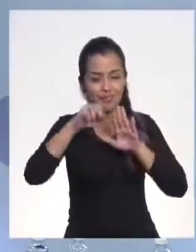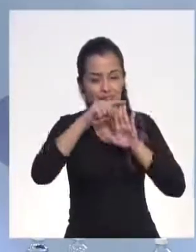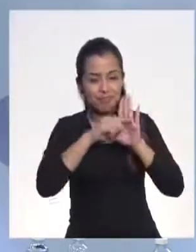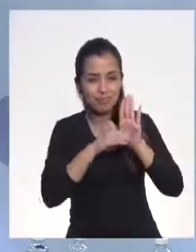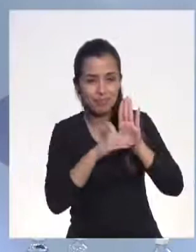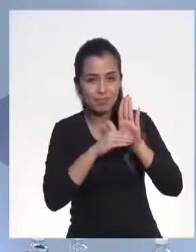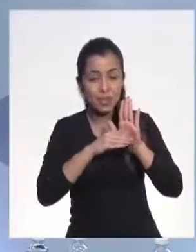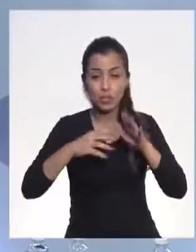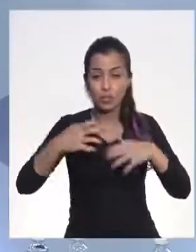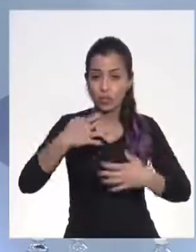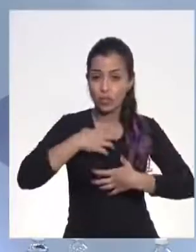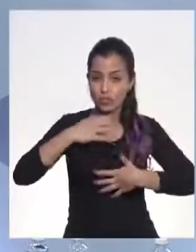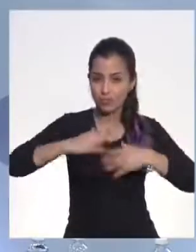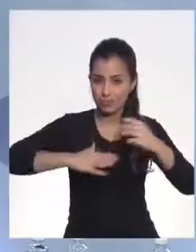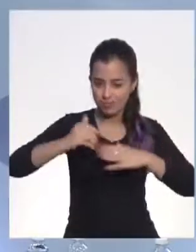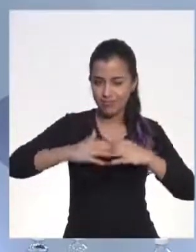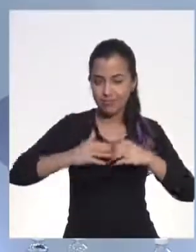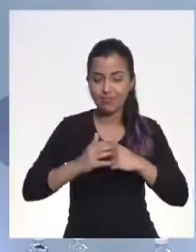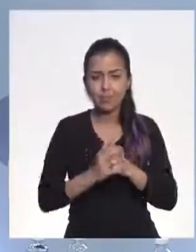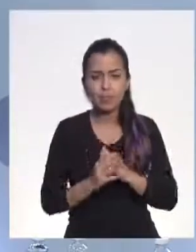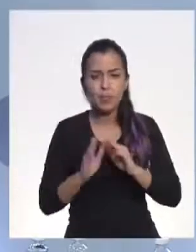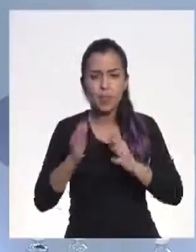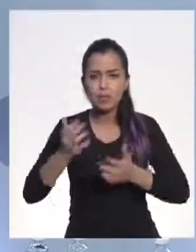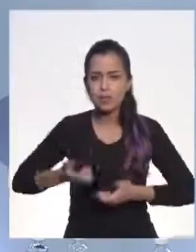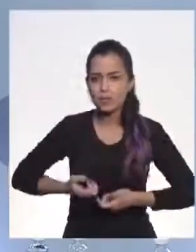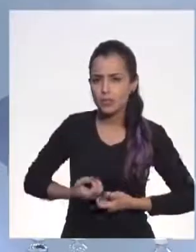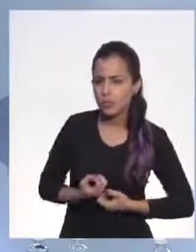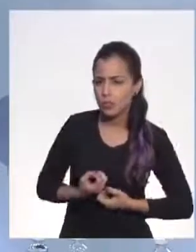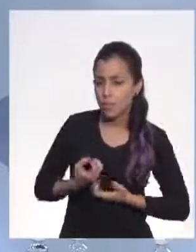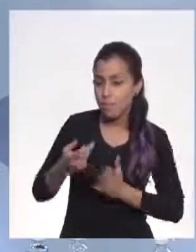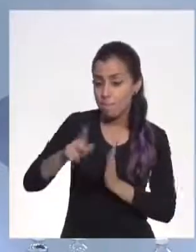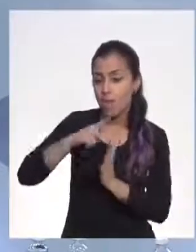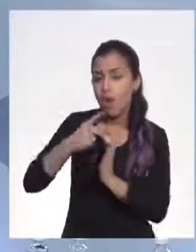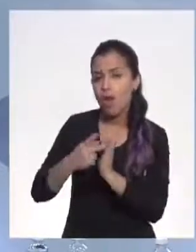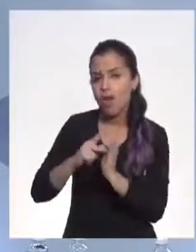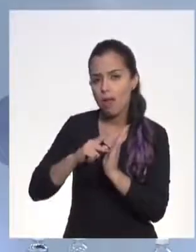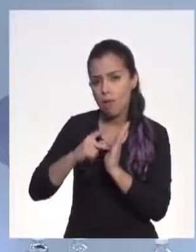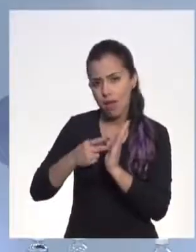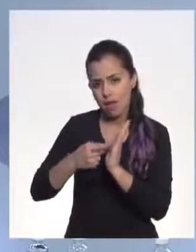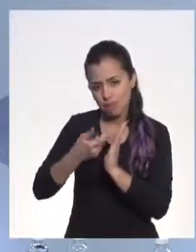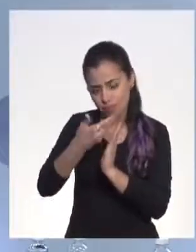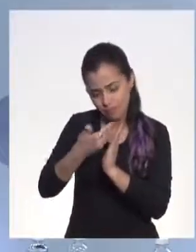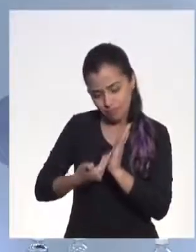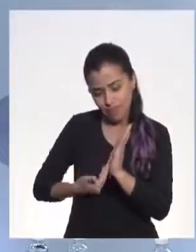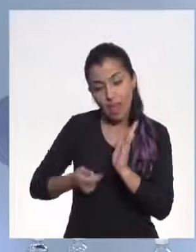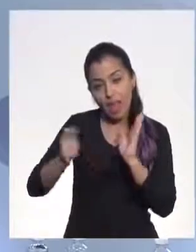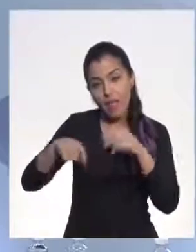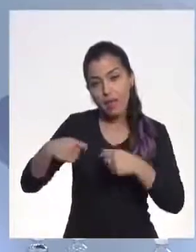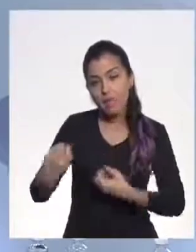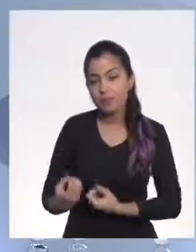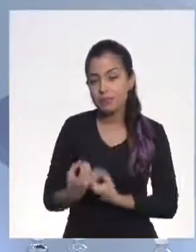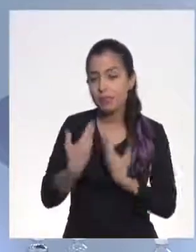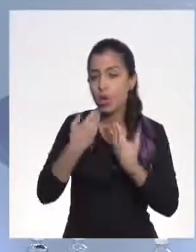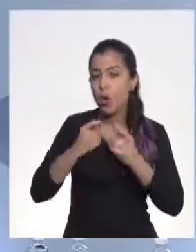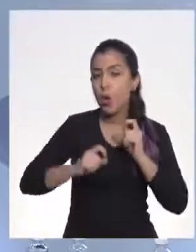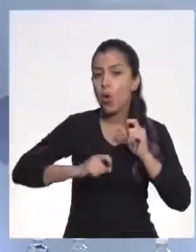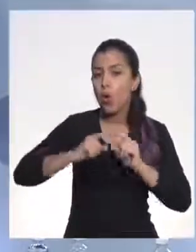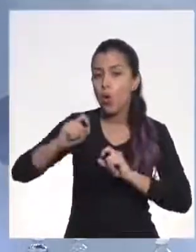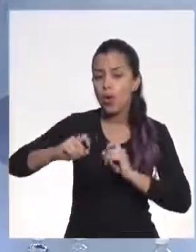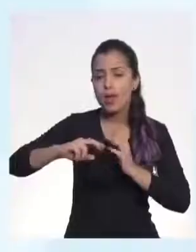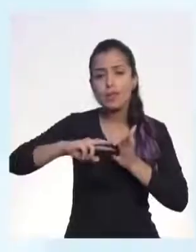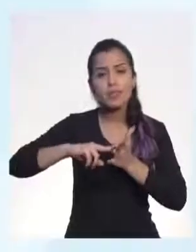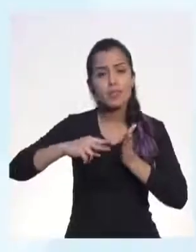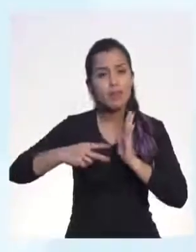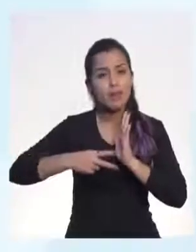tal tem tudo formatinho e o poema quanto a forma dele que que ele pode nos ensinar e o que que ele pode fazer o